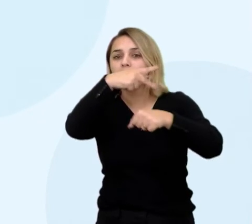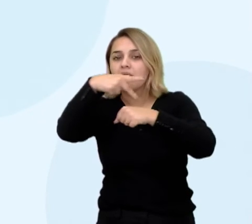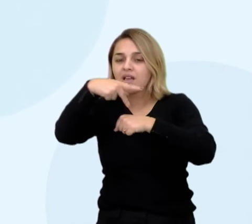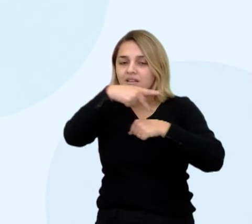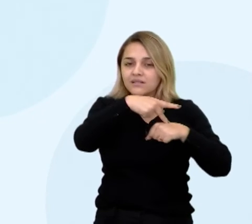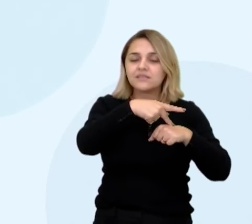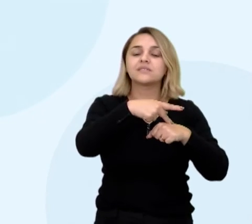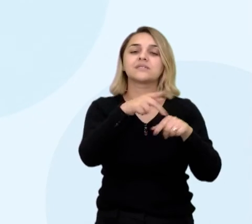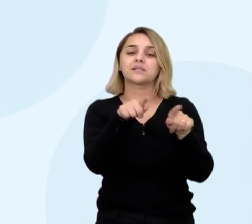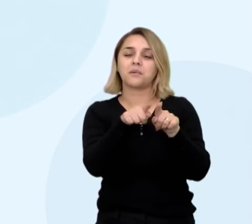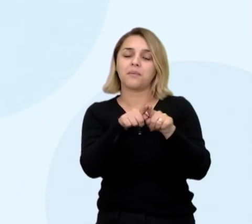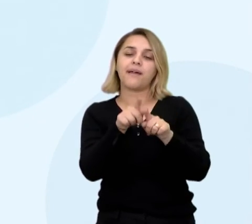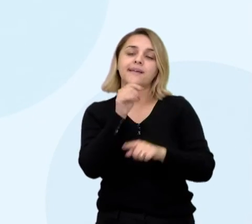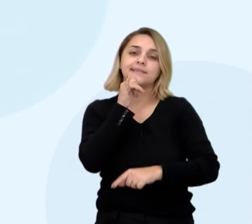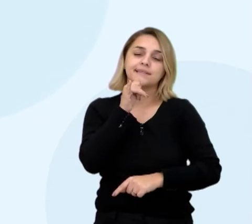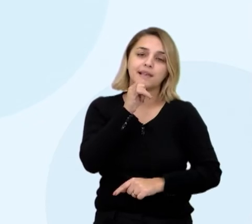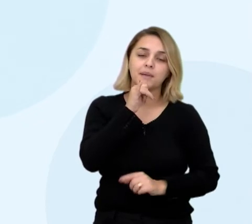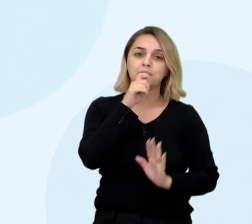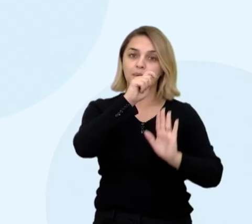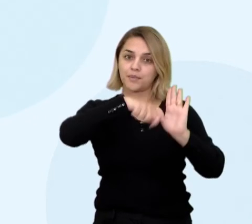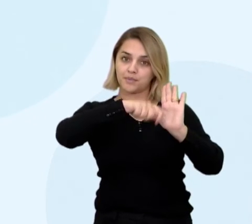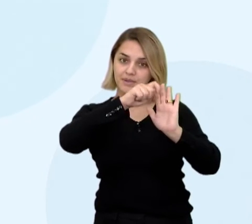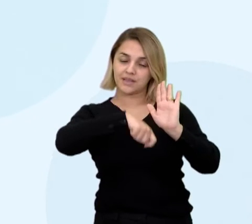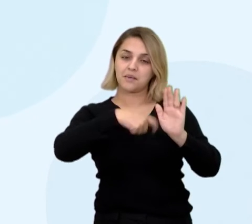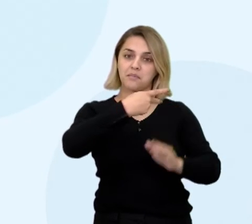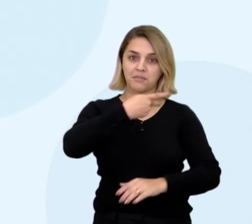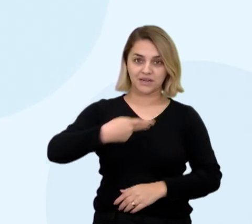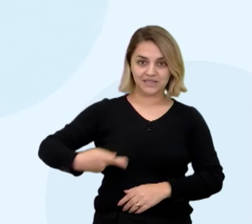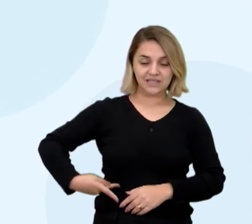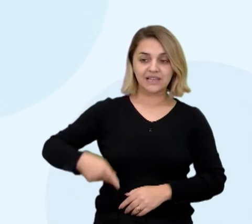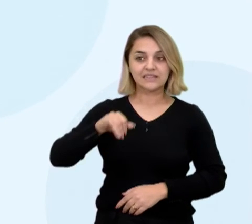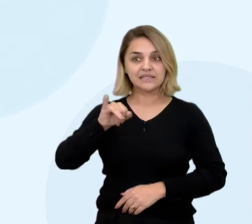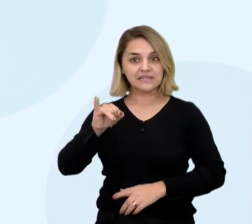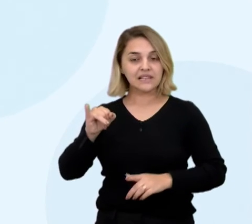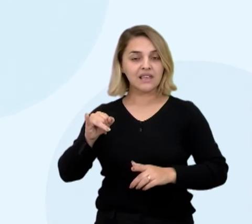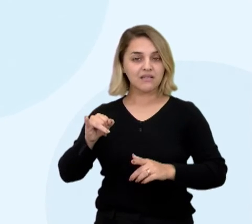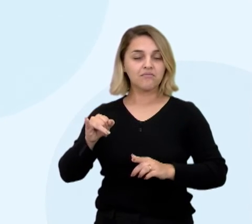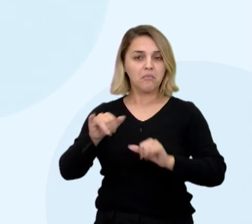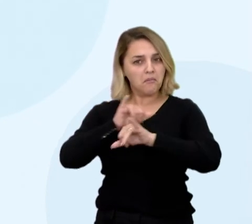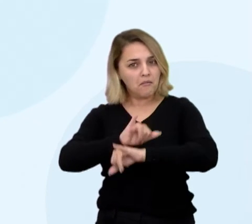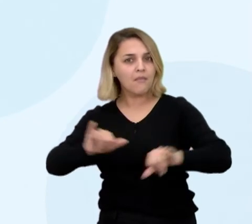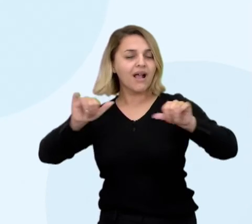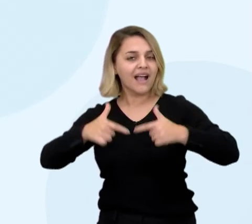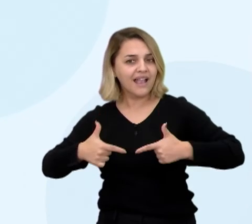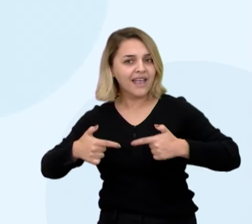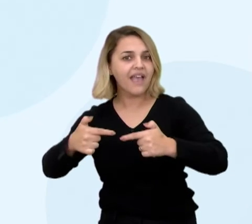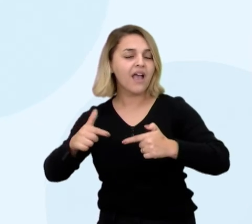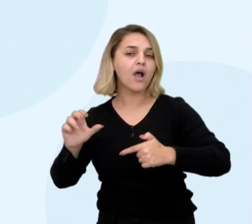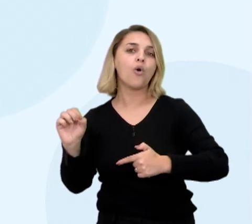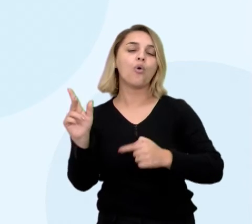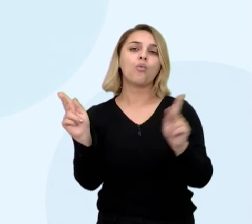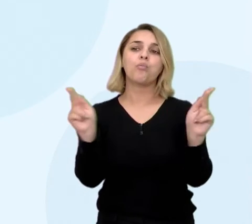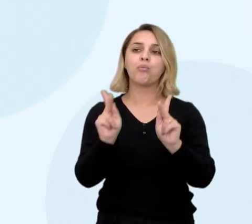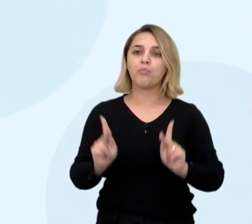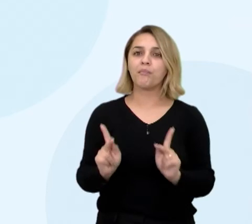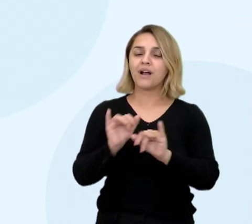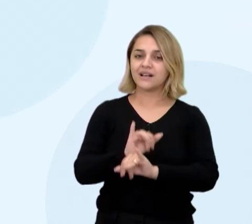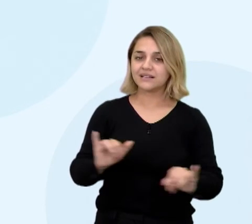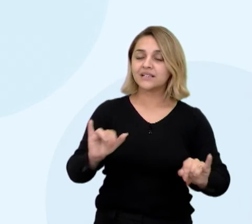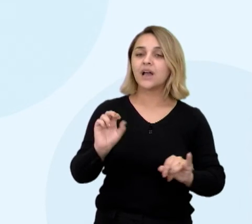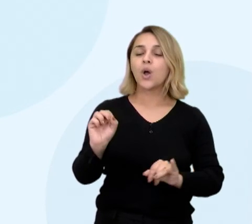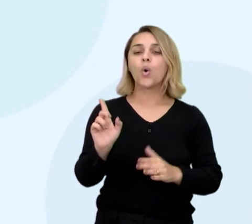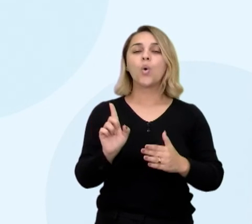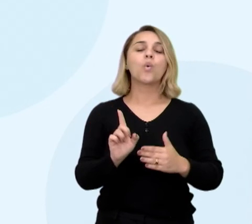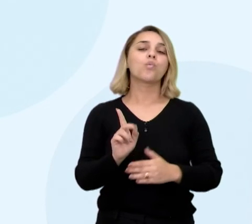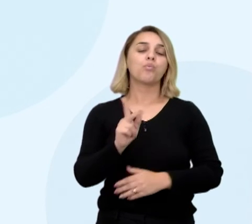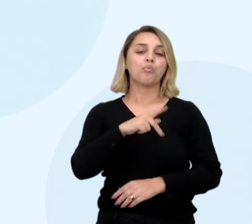exemplo, autorizar o presidente a declarar guerra ou paz, autorizar o presidente a se ausentar do